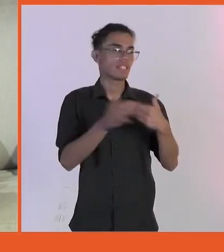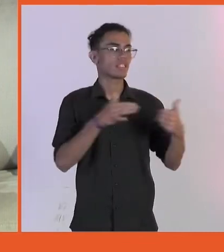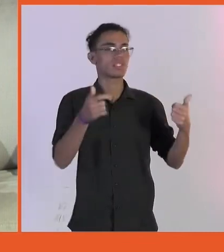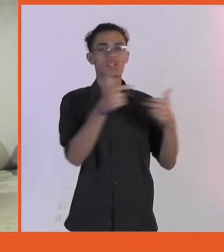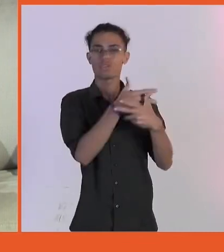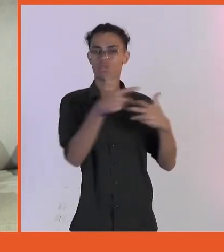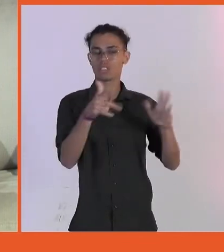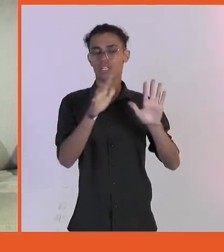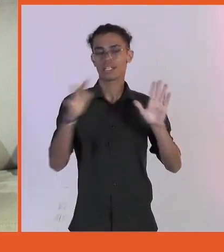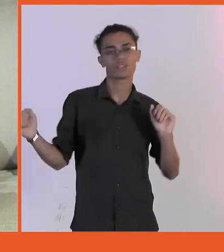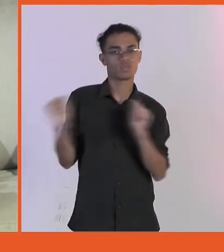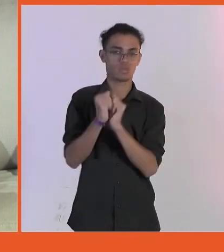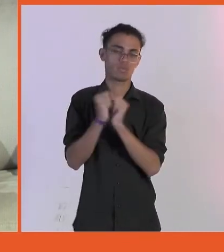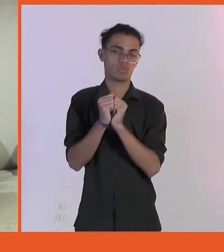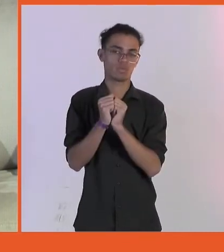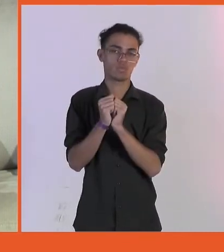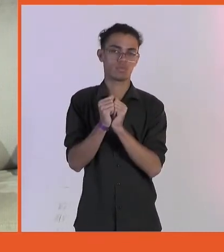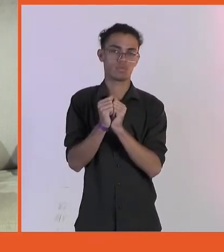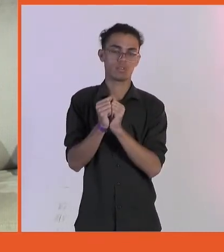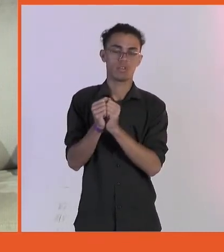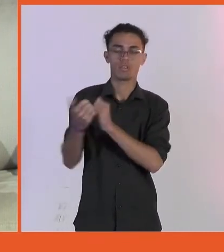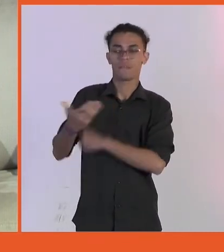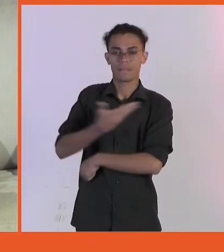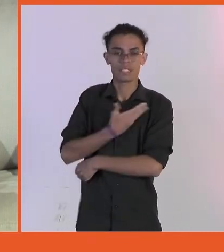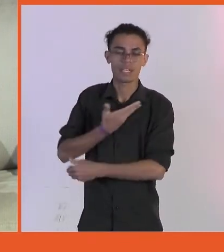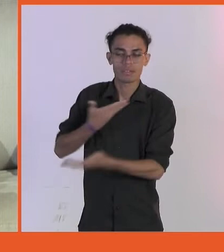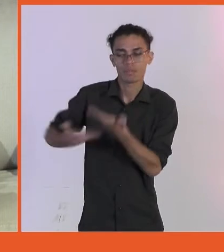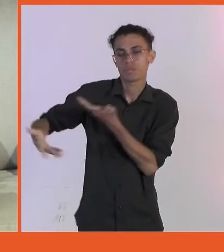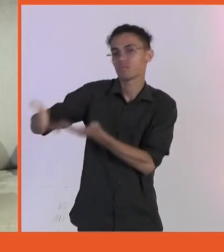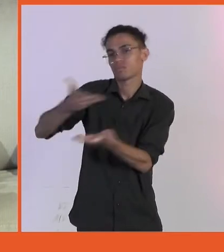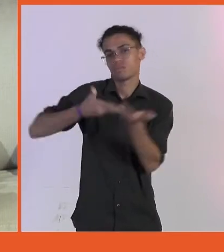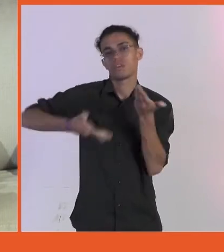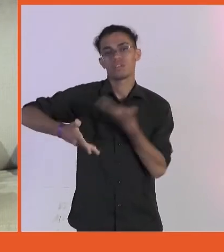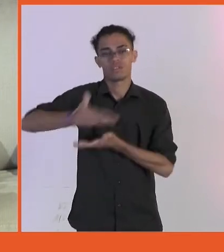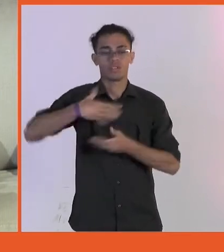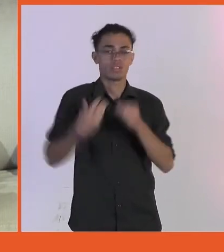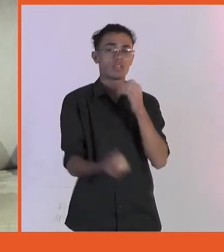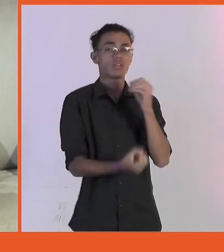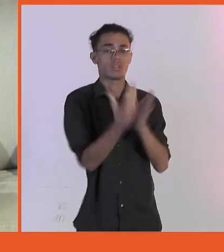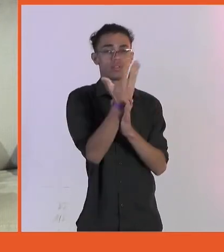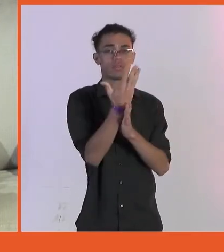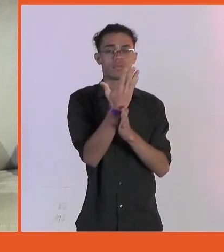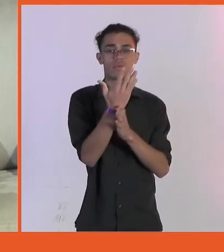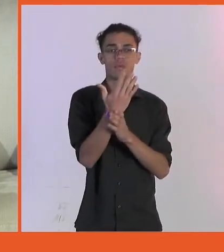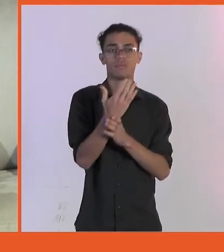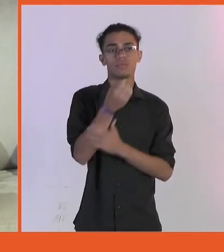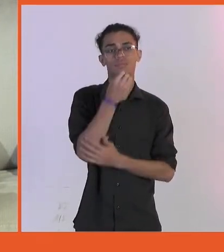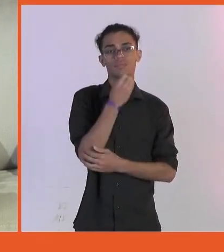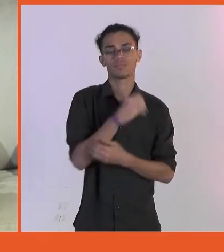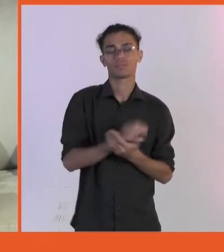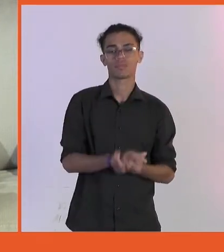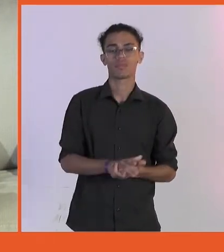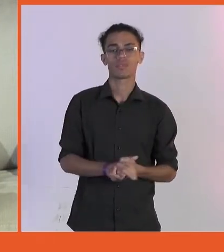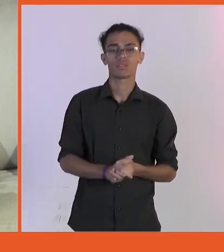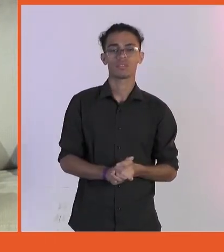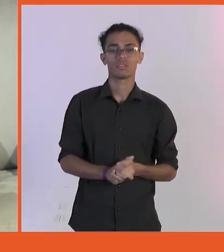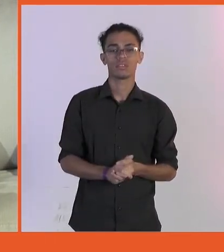assim, sabe? Então, a gente criou uma amizade mesmo com as pessoas. E eu acho que a gente chegou no ponto que as pessoas entendem também muito o nosso lado, né? É aquele